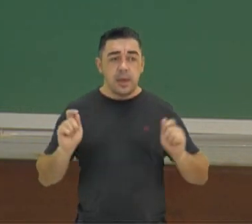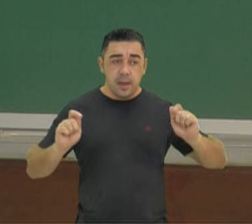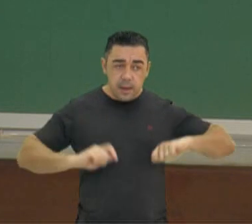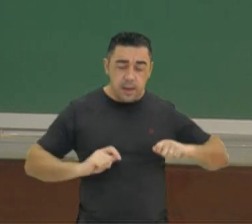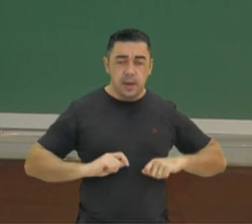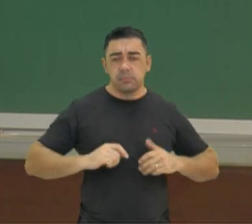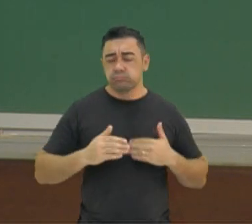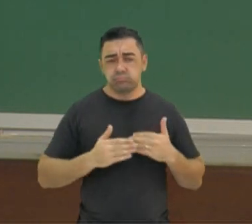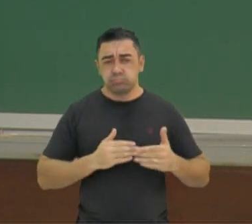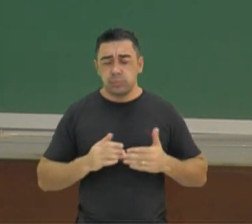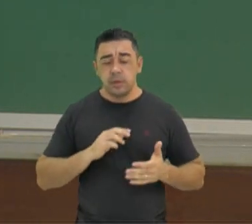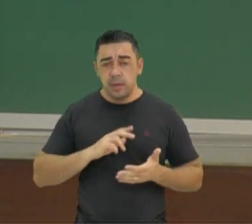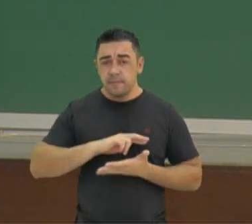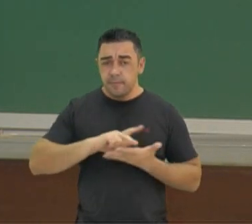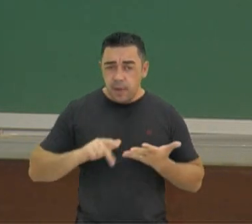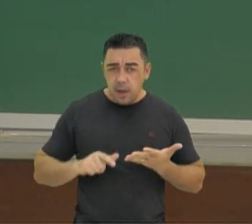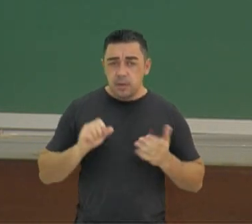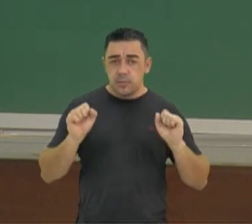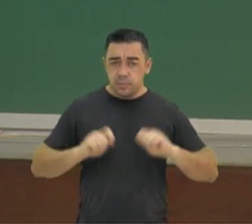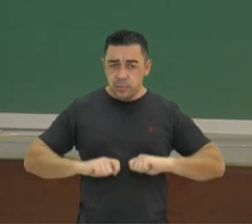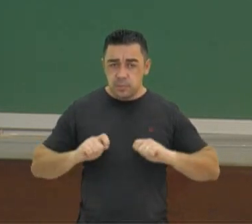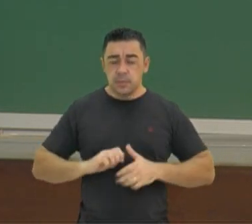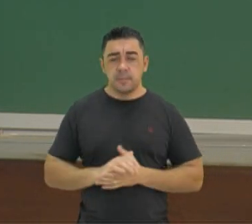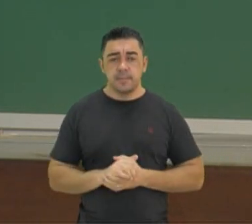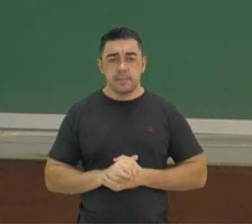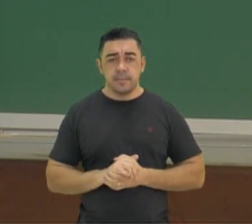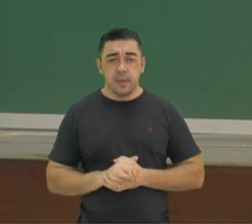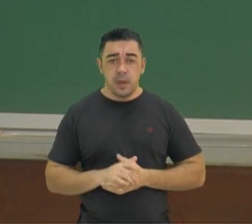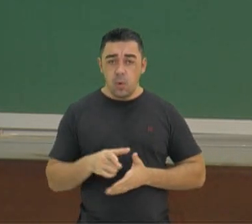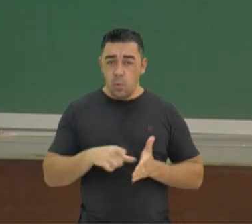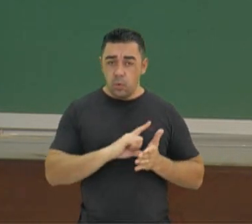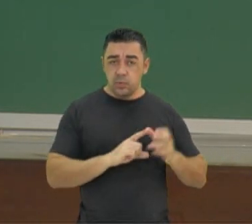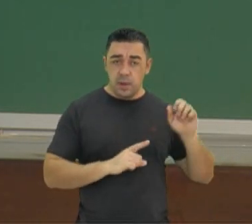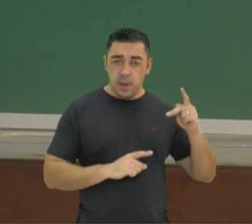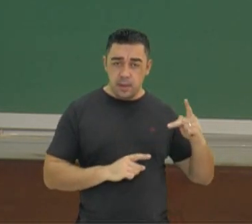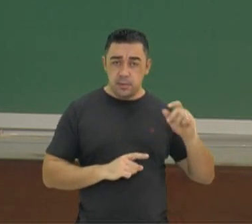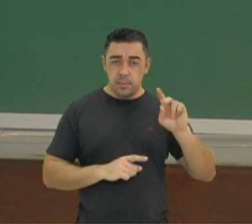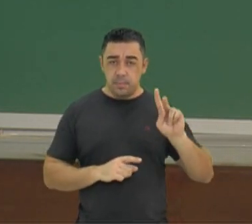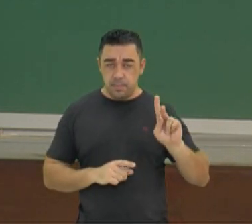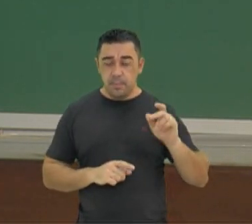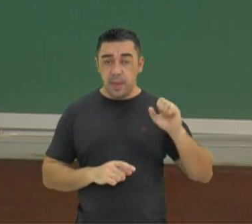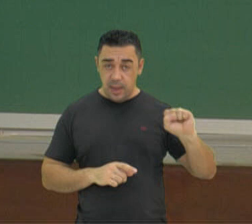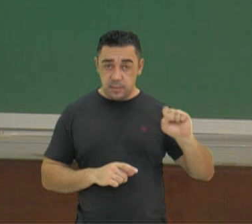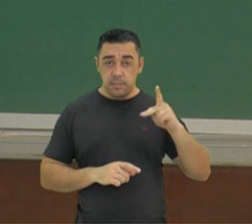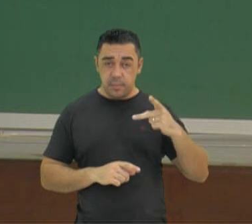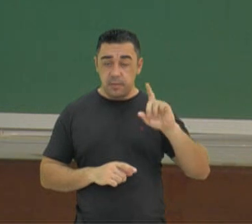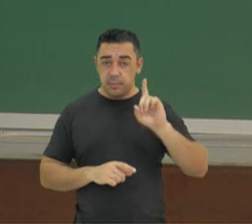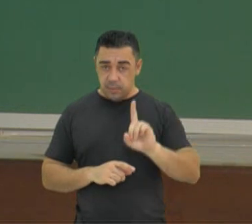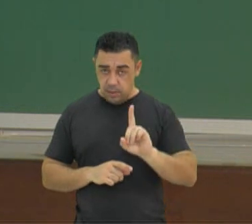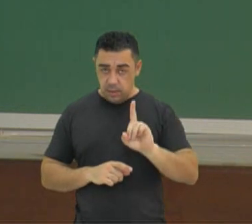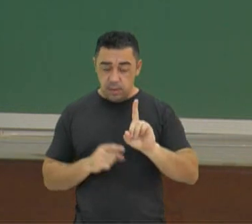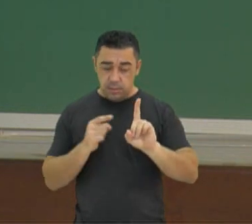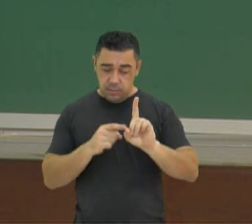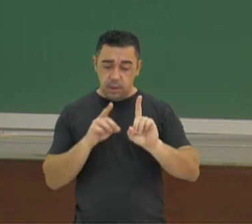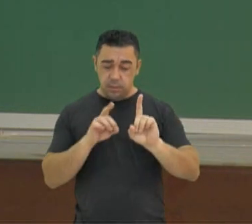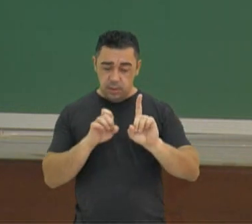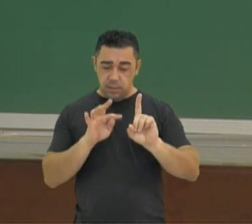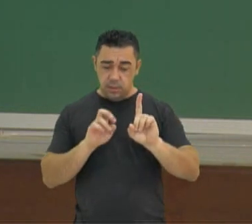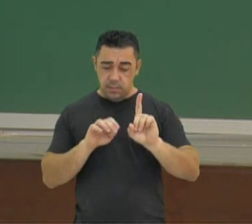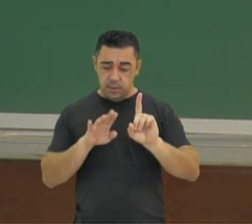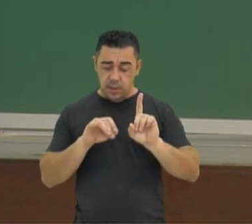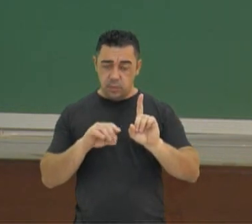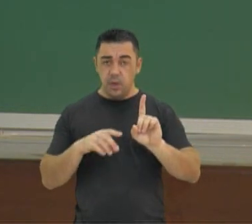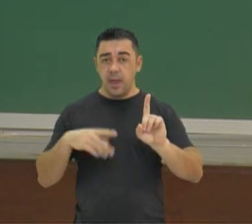Possível Indeterminado. Então, lembre que o outro é SPD, Sistema Possível, né, e Determinado, e esse